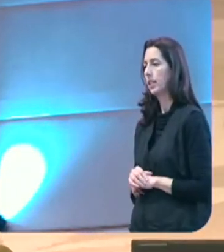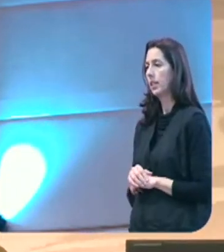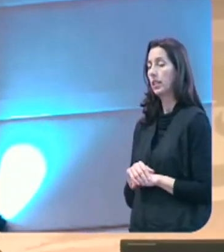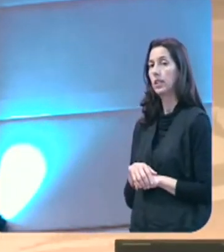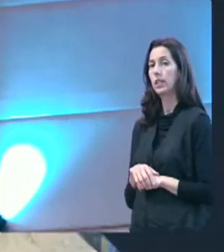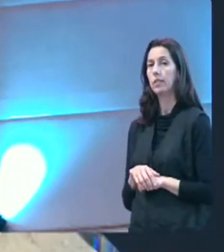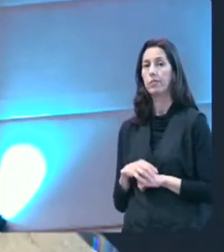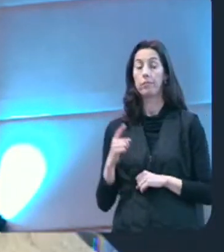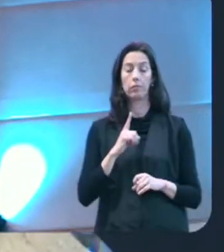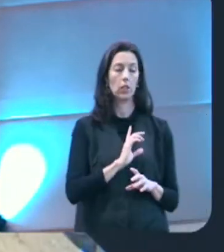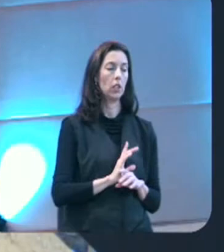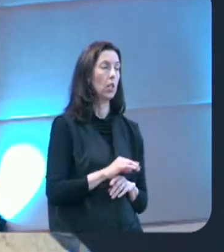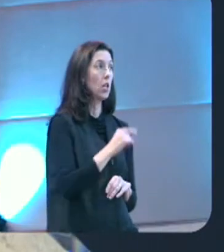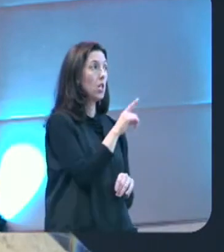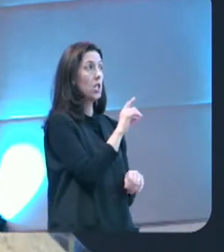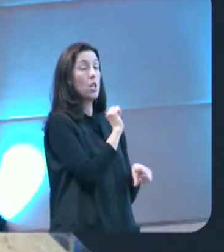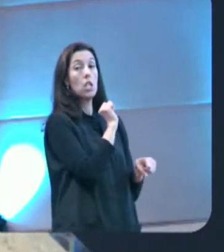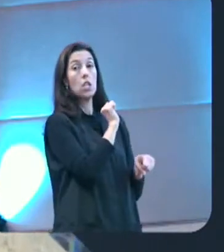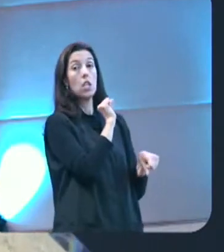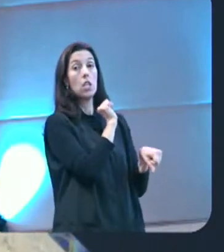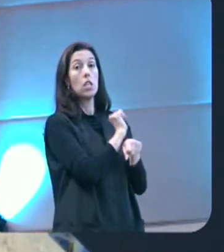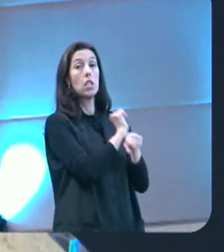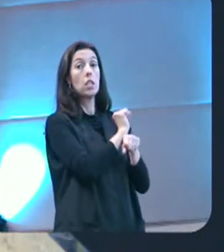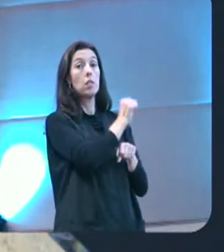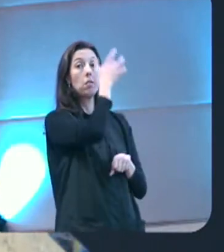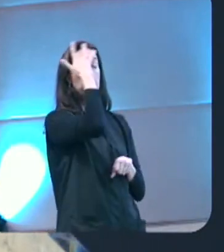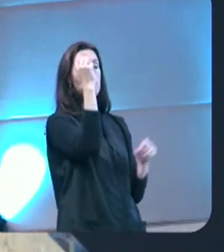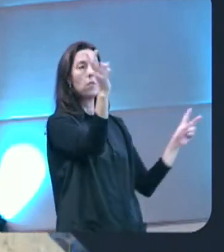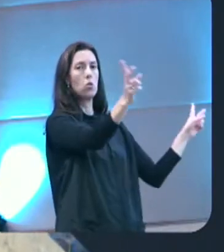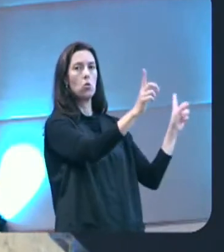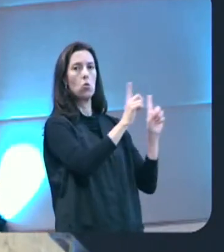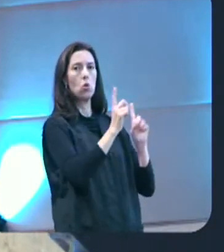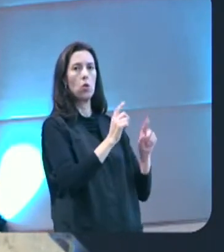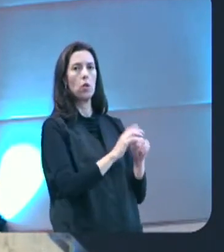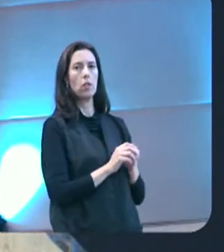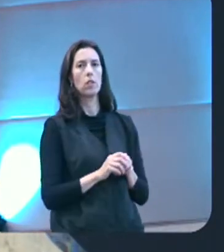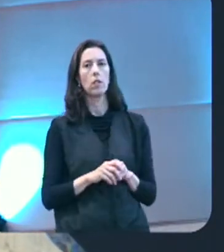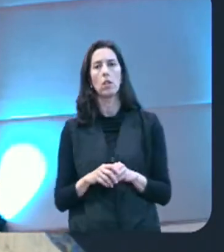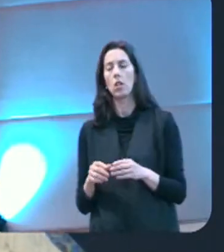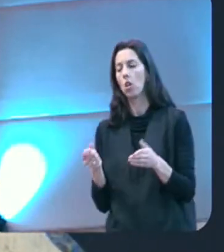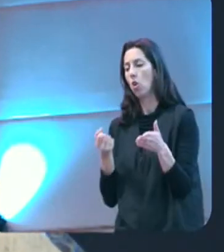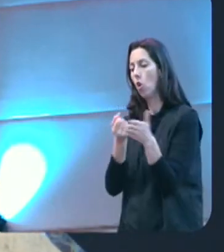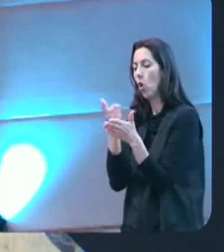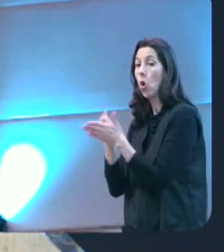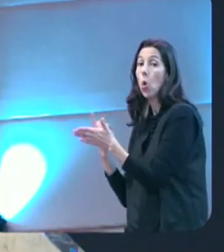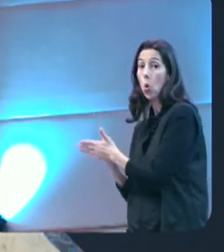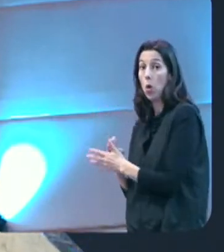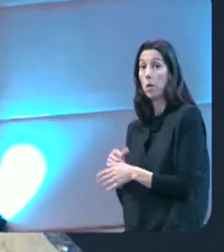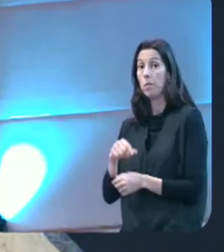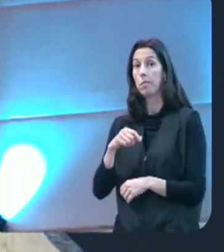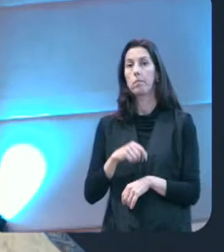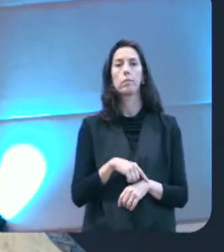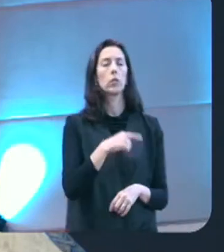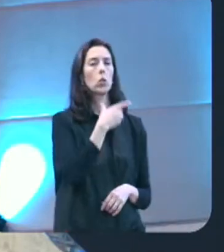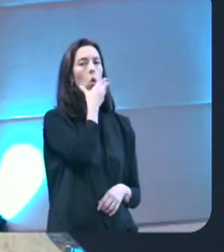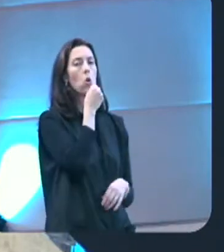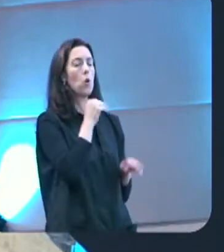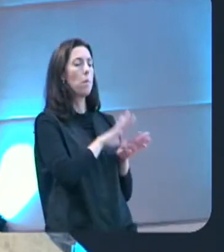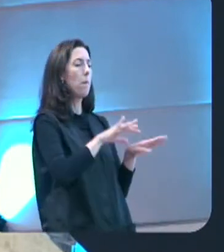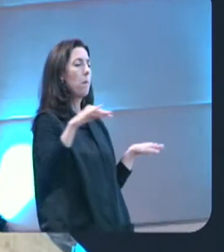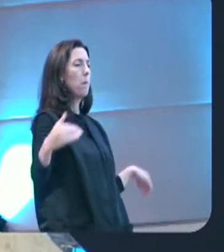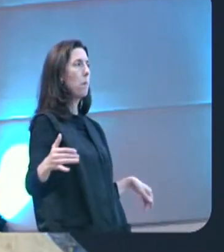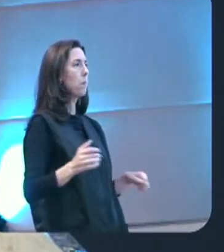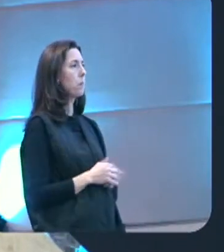clientes entrassem e comprassem alguns dos seus artigos. E estava ele